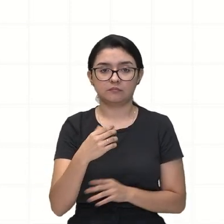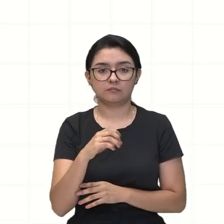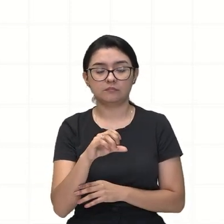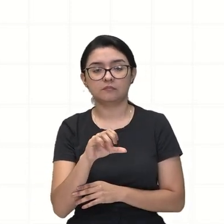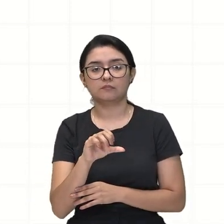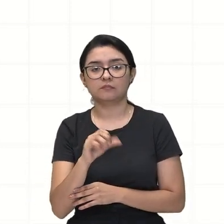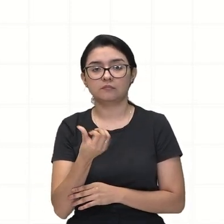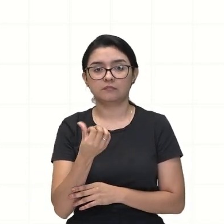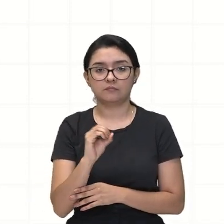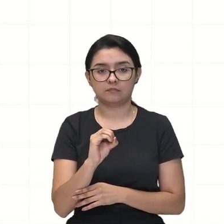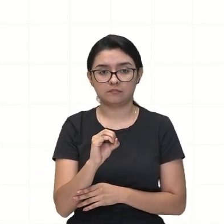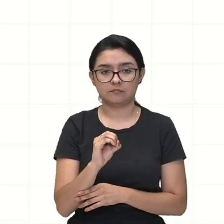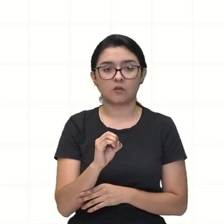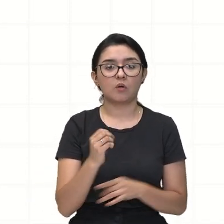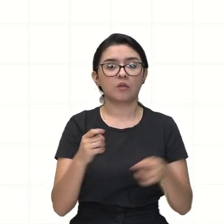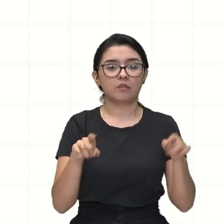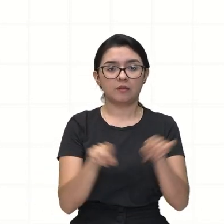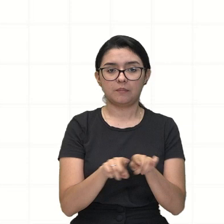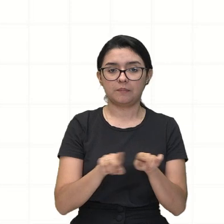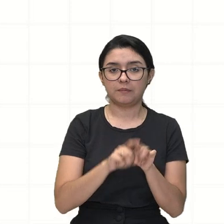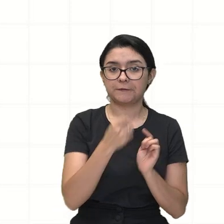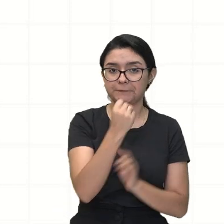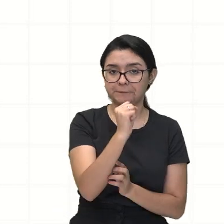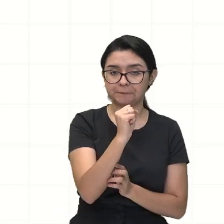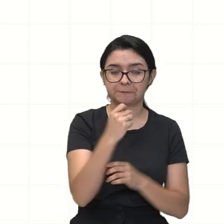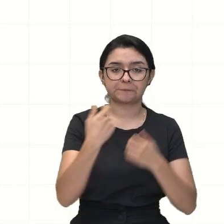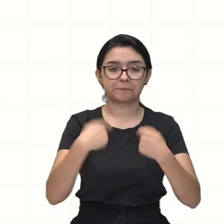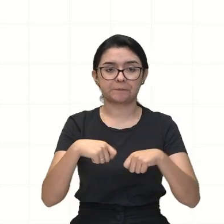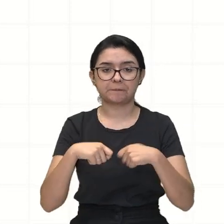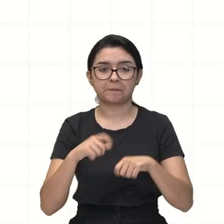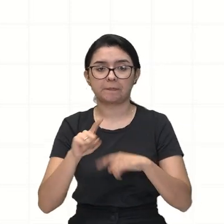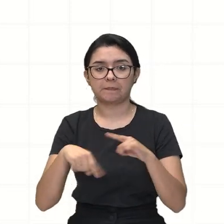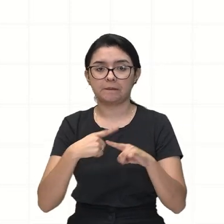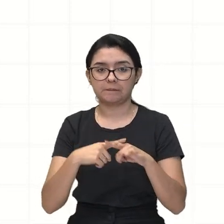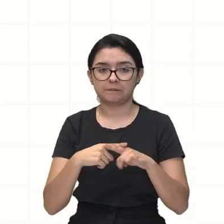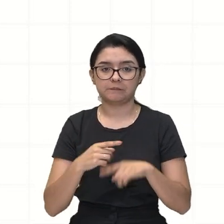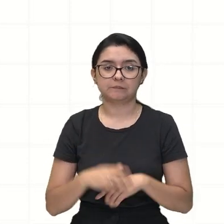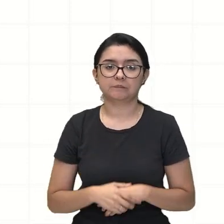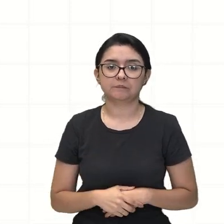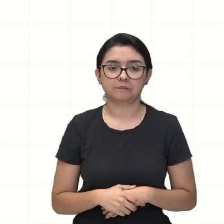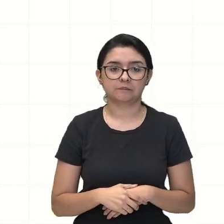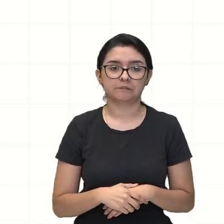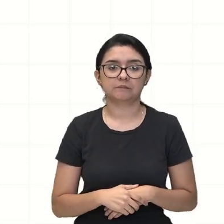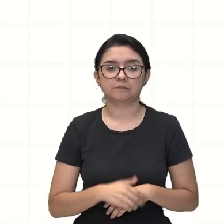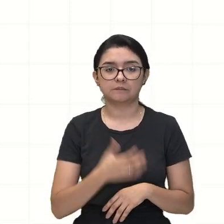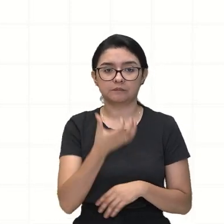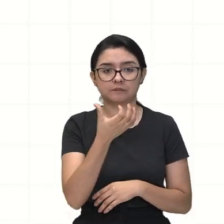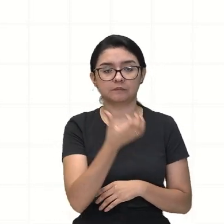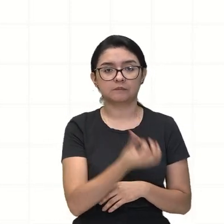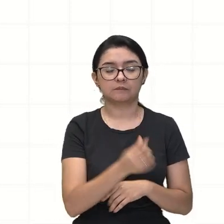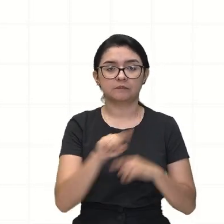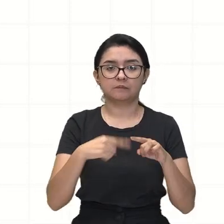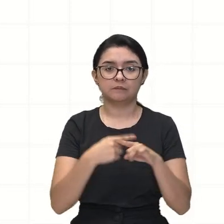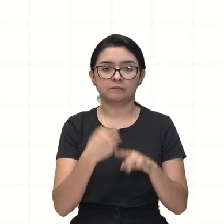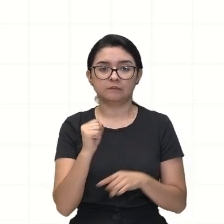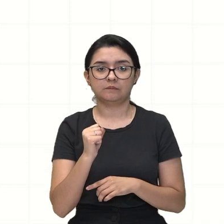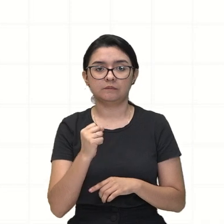6. Então, nós vamos obter o quê? 6 vezes 8, 48.